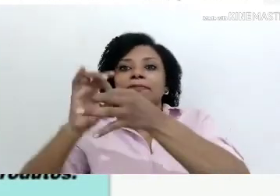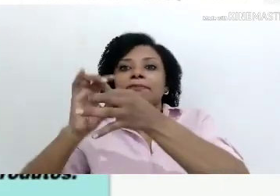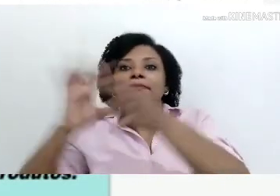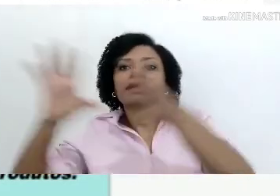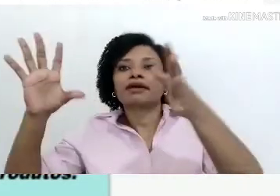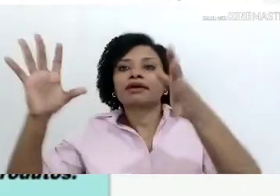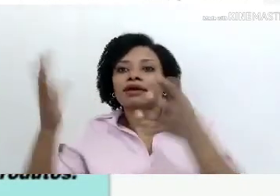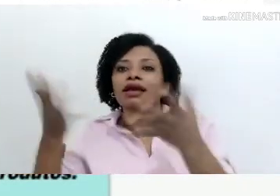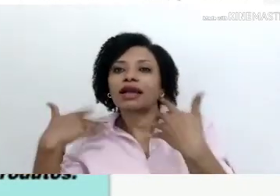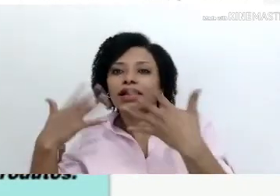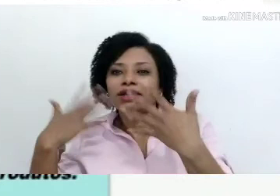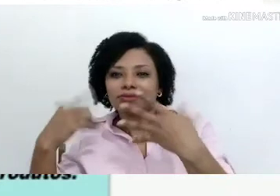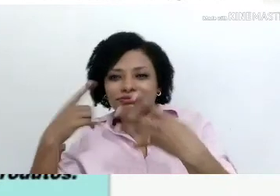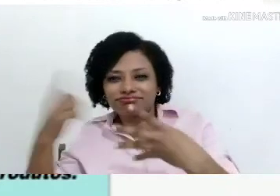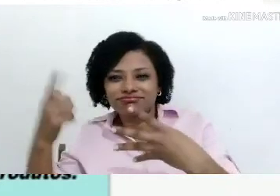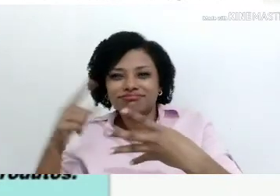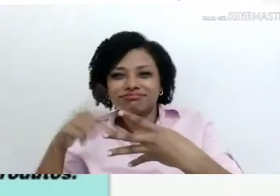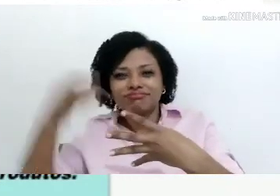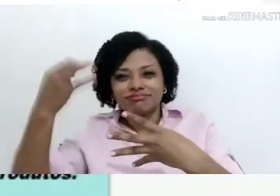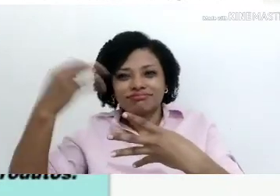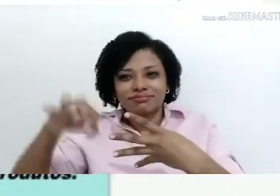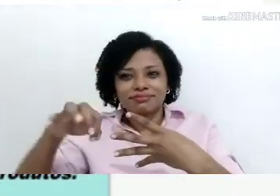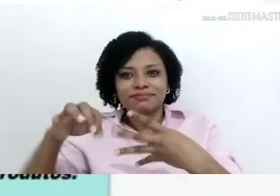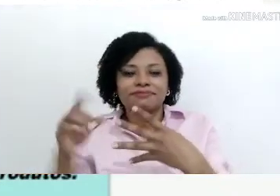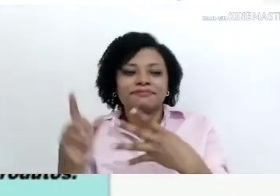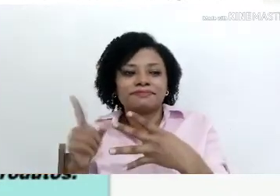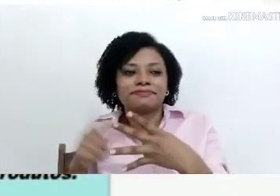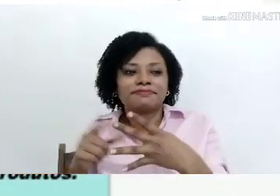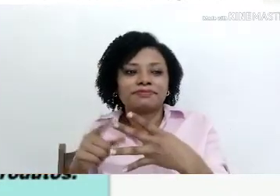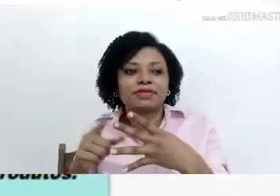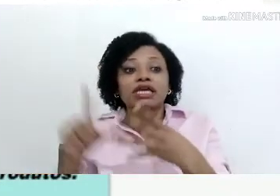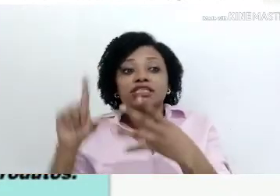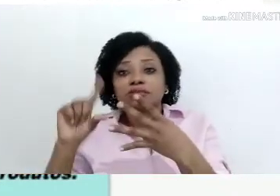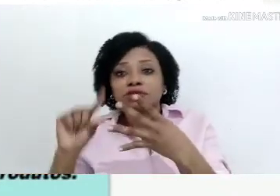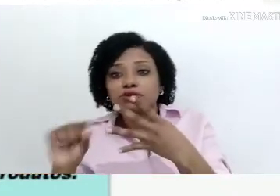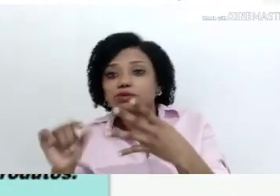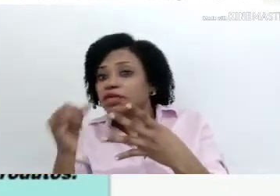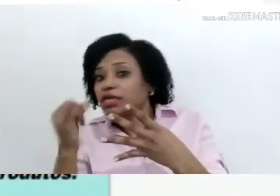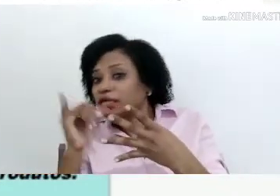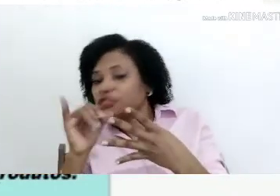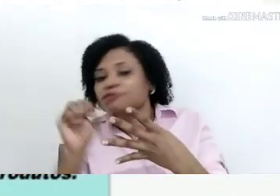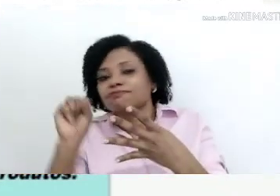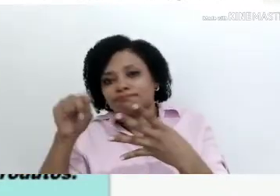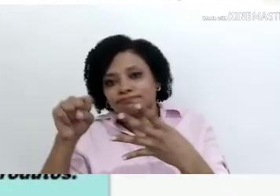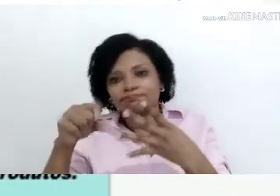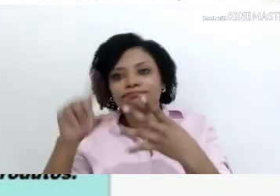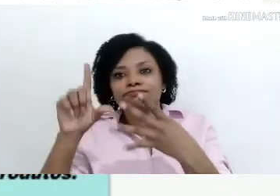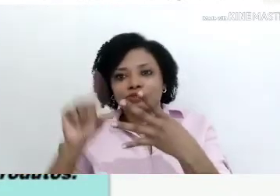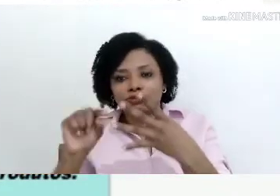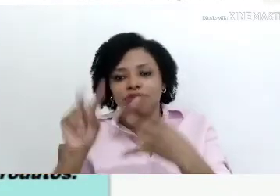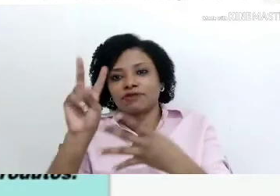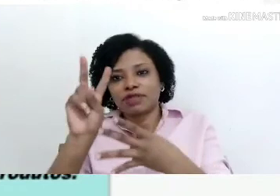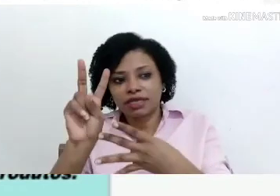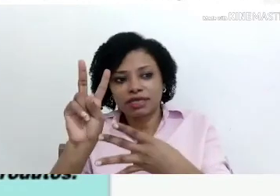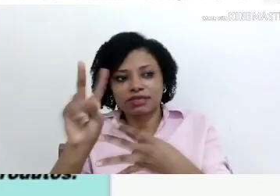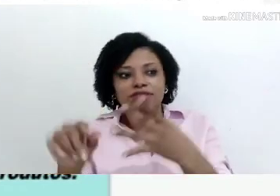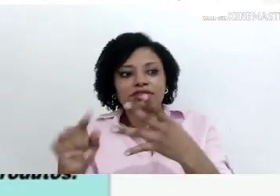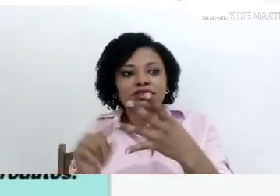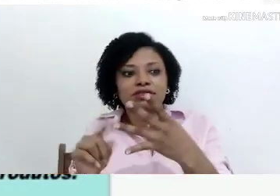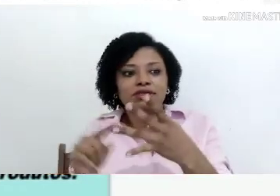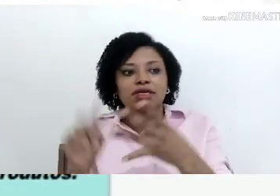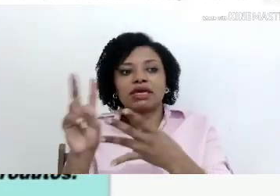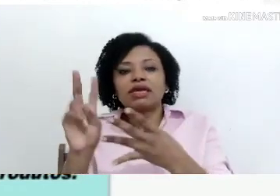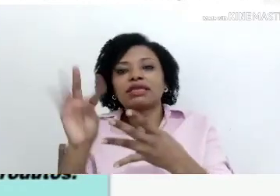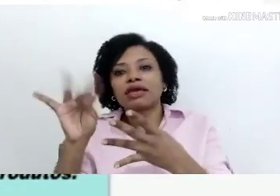dos reagentes é mais em cima, né? Então, a entalpia dos reagentes é maior do que a dos produtos? É o que eu acabei de falar. Sim, verdadeiro